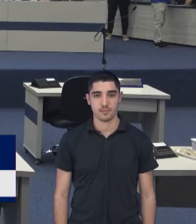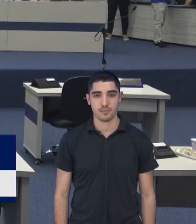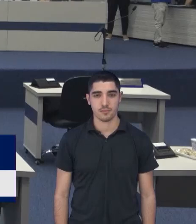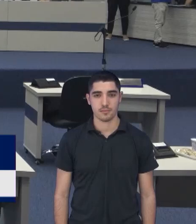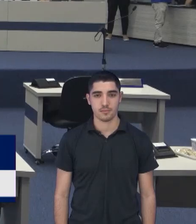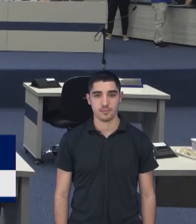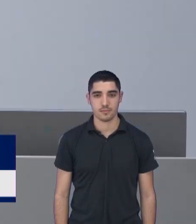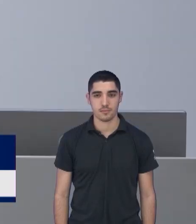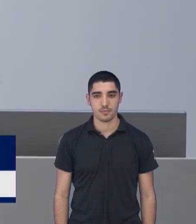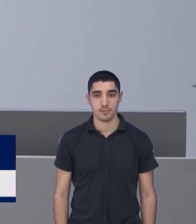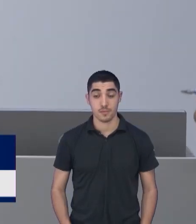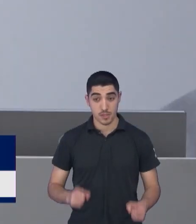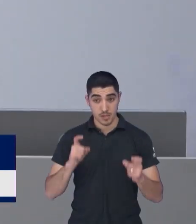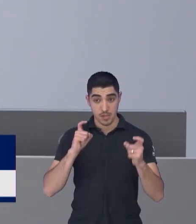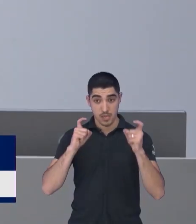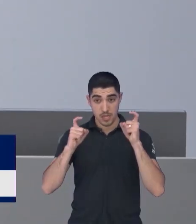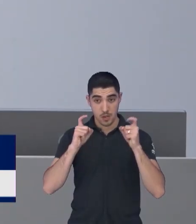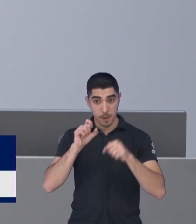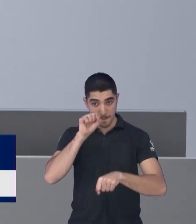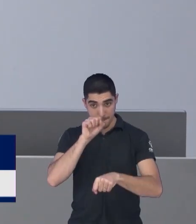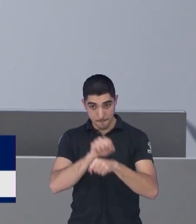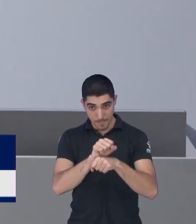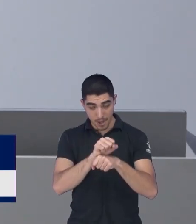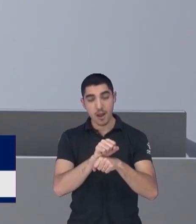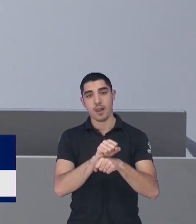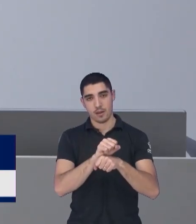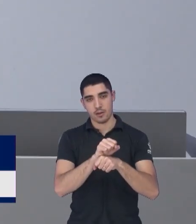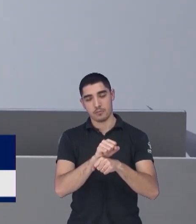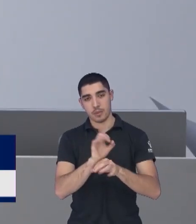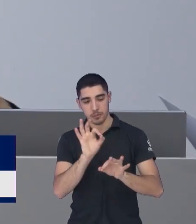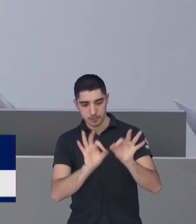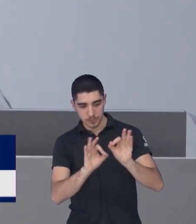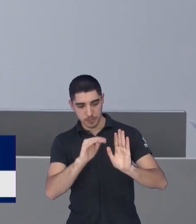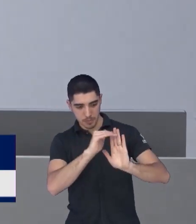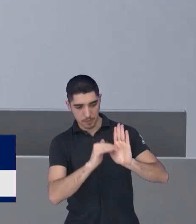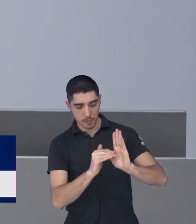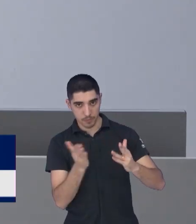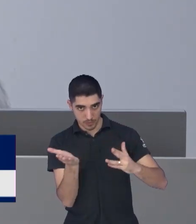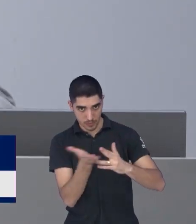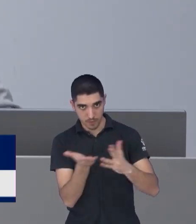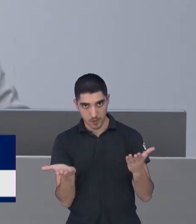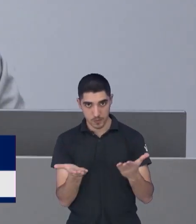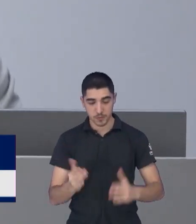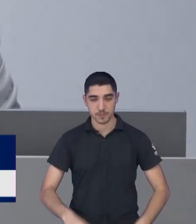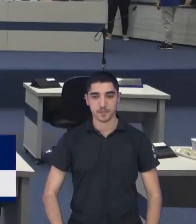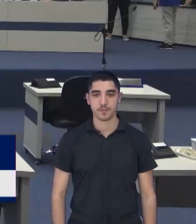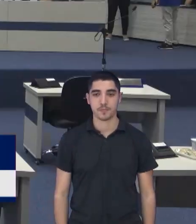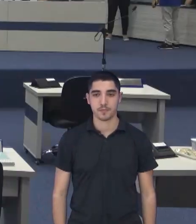Suspenderemos a sessão por algum instante para a reorganização da pauta.